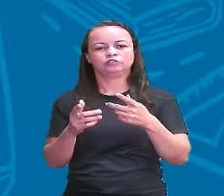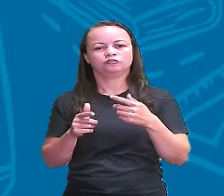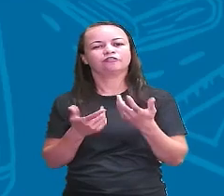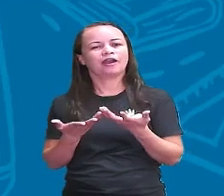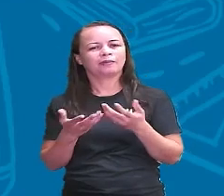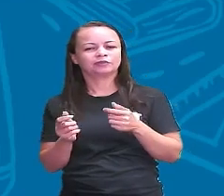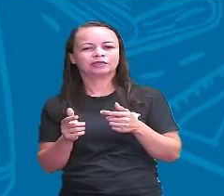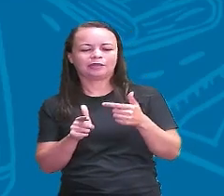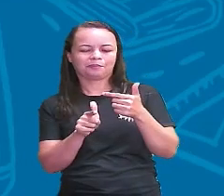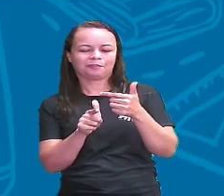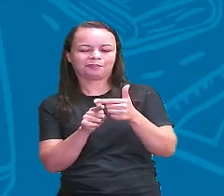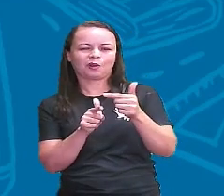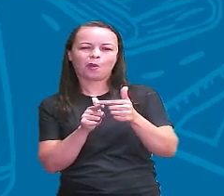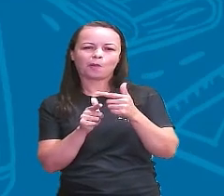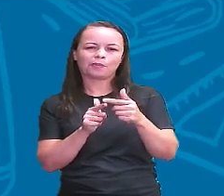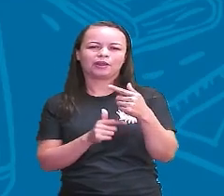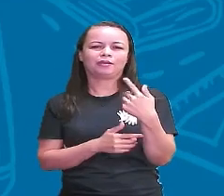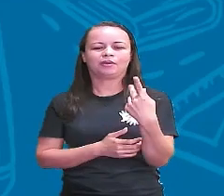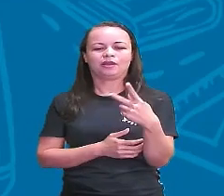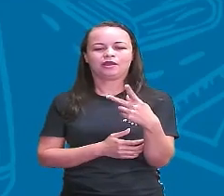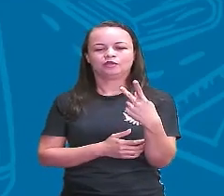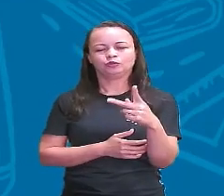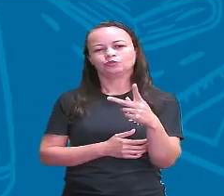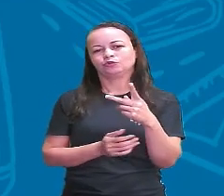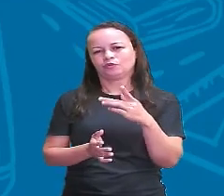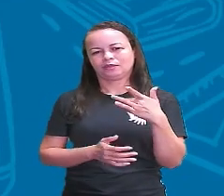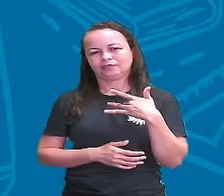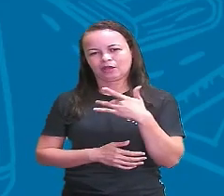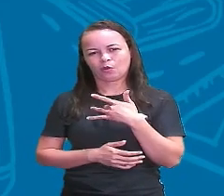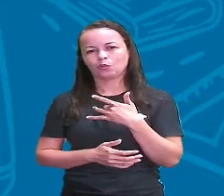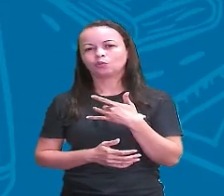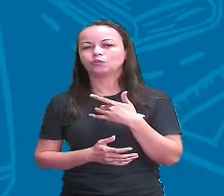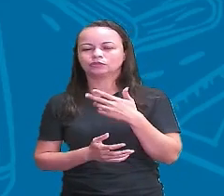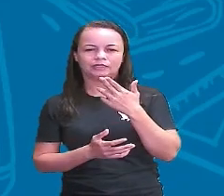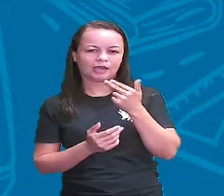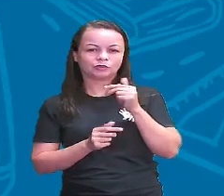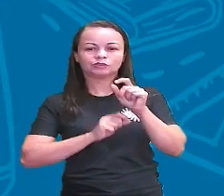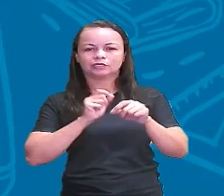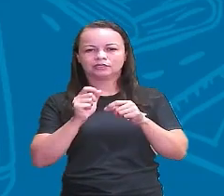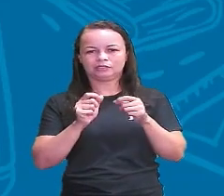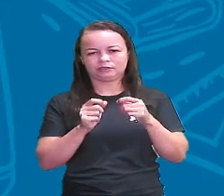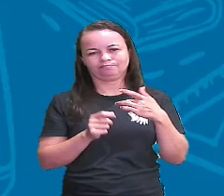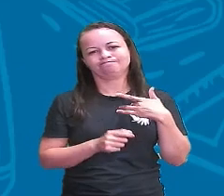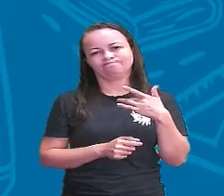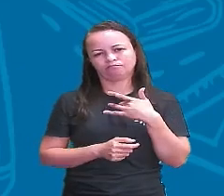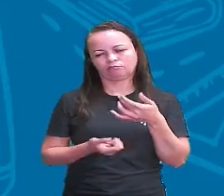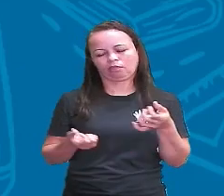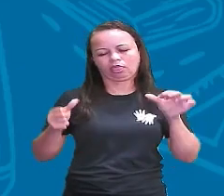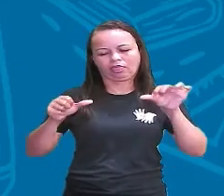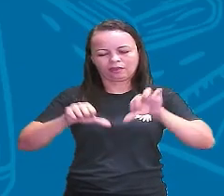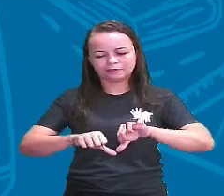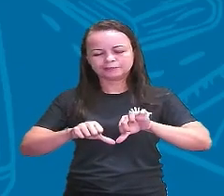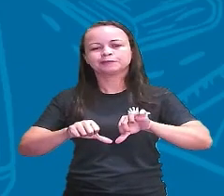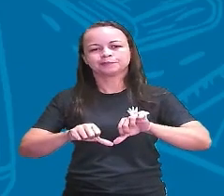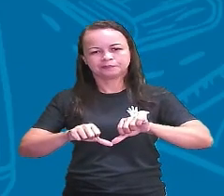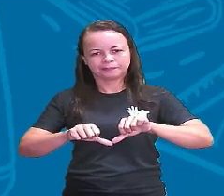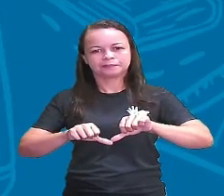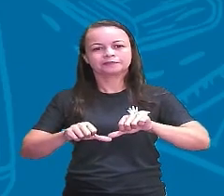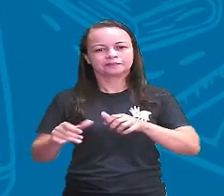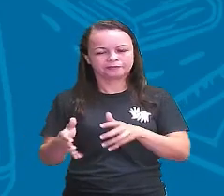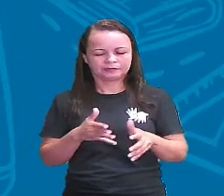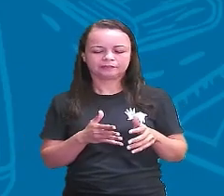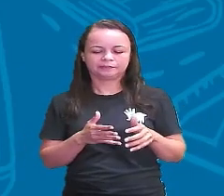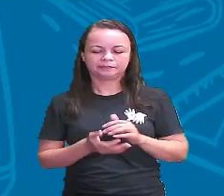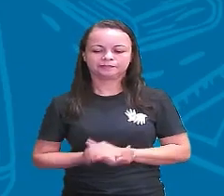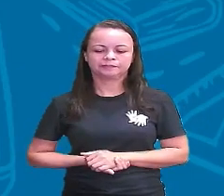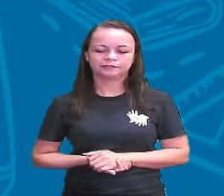afetando diretamente aquilo que está associado com a nutrição, que é a nossa saúde, o nosso